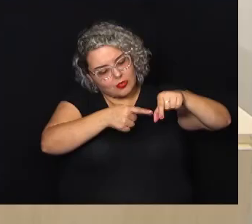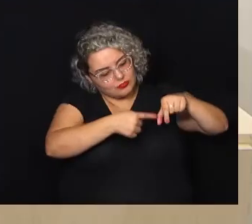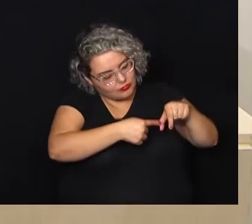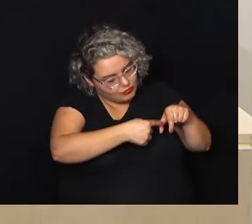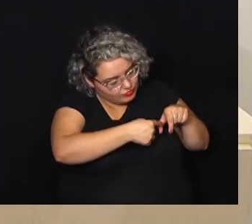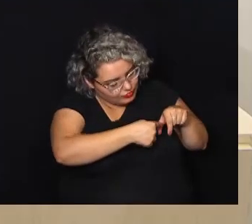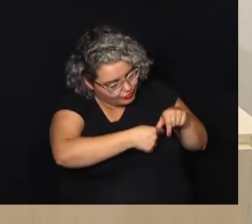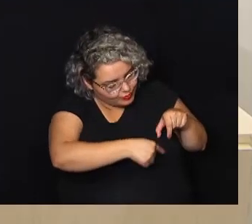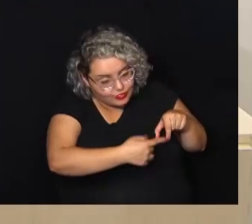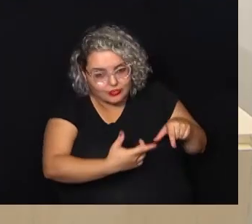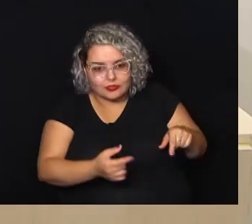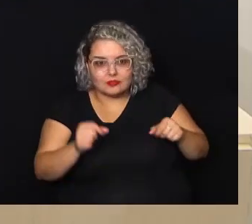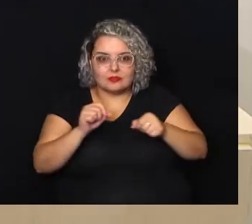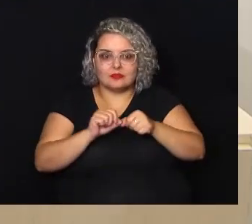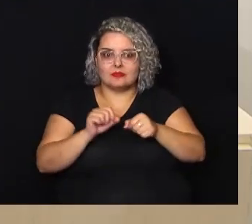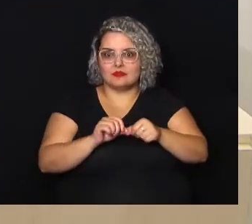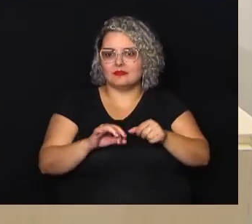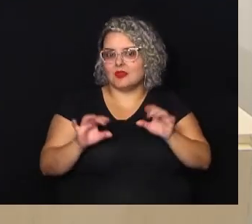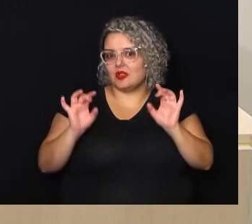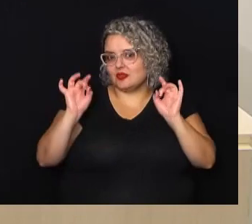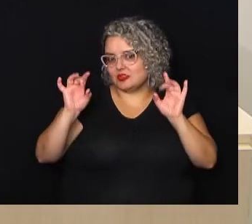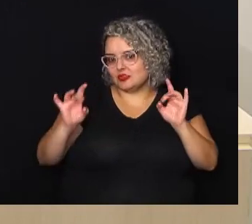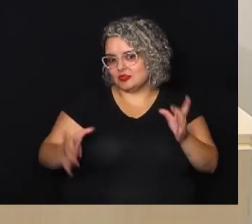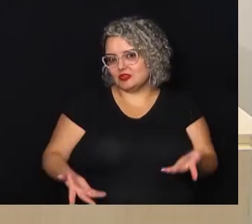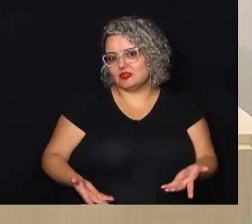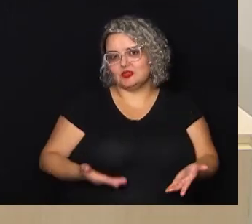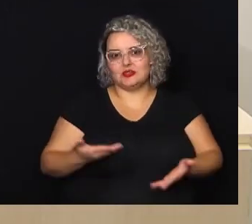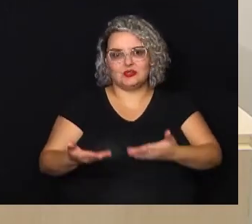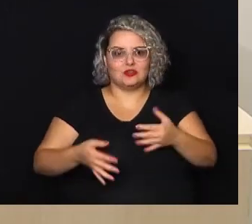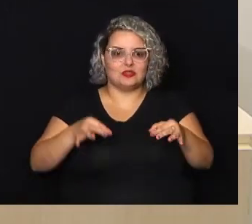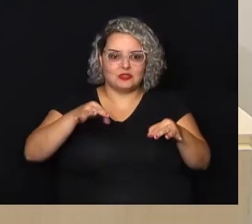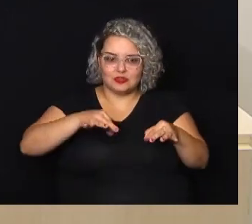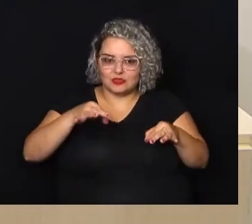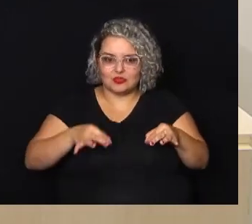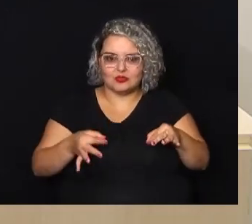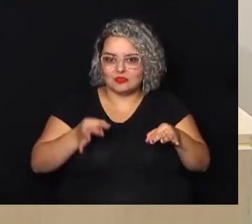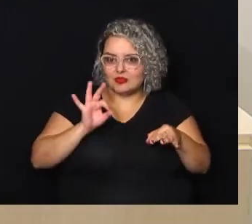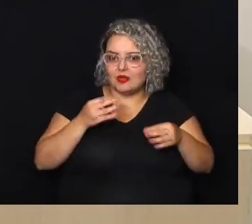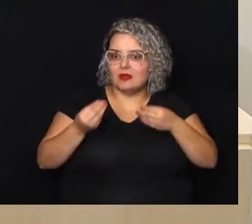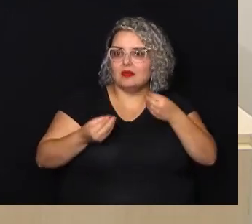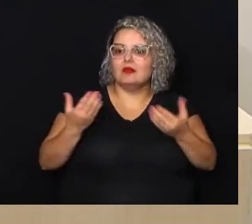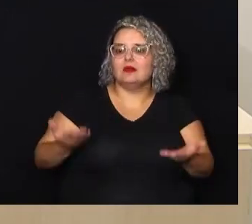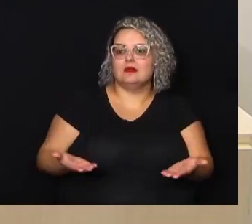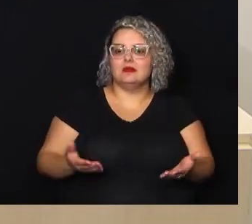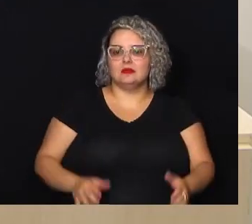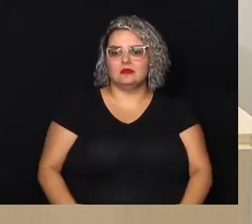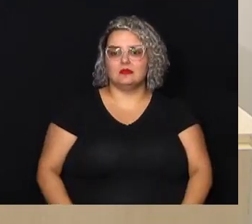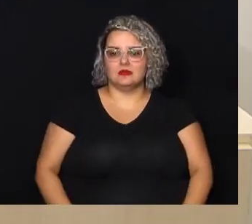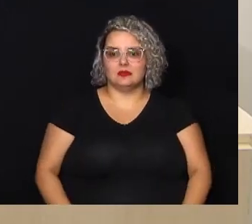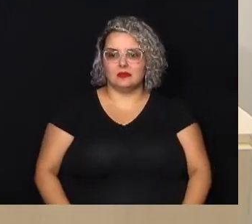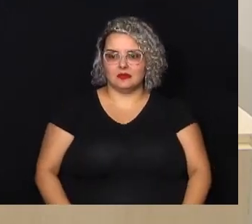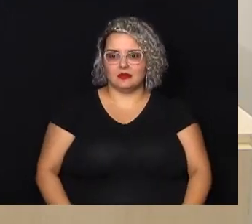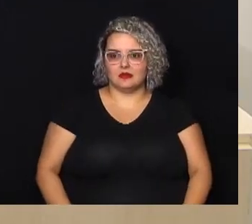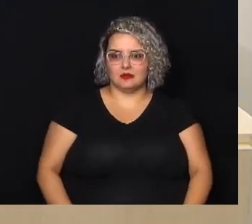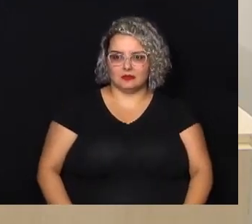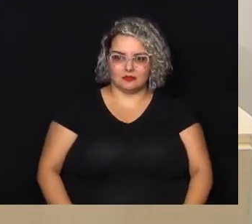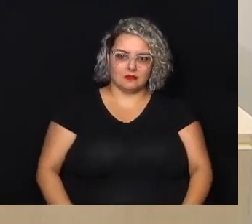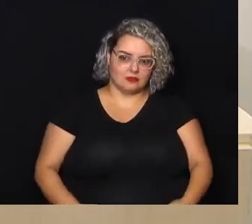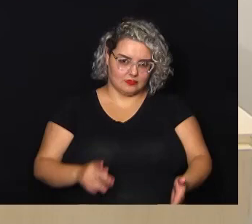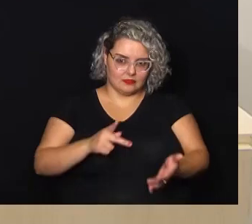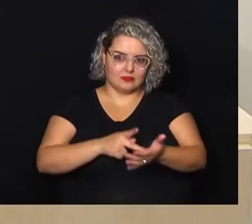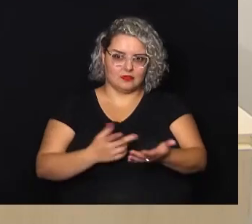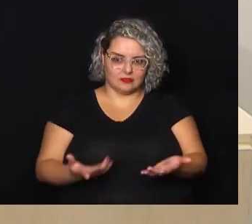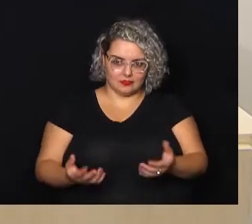um cortezinho para você fazer esse charme na hora de servir o chá, o café. Como foi isso? Na verdade, assim,